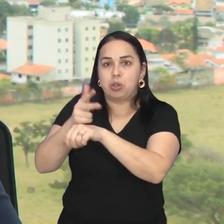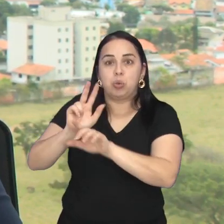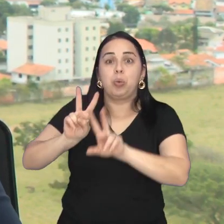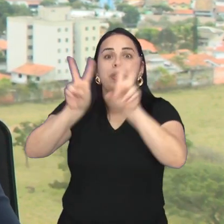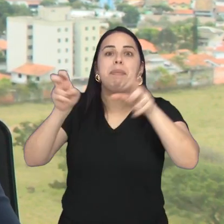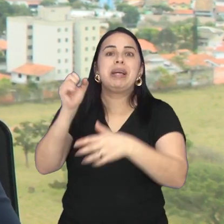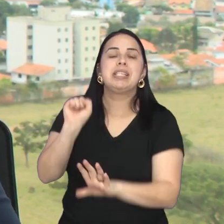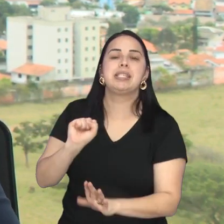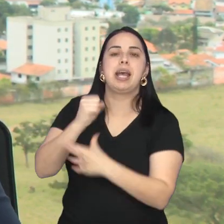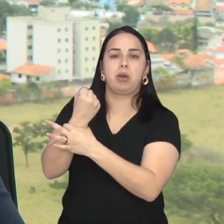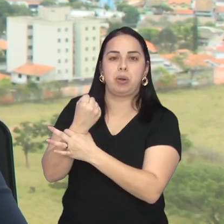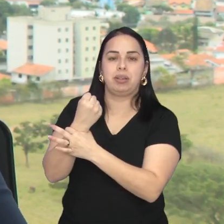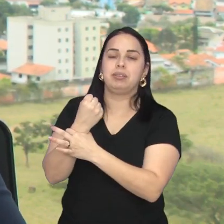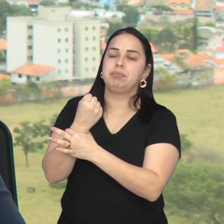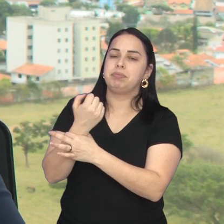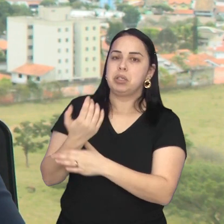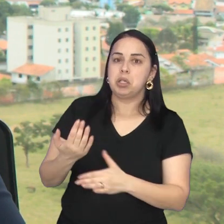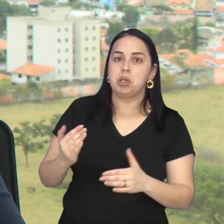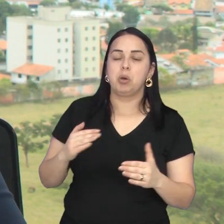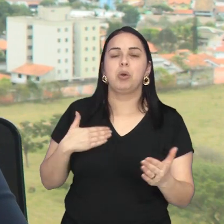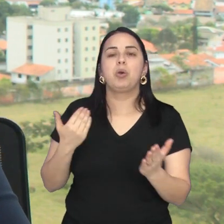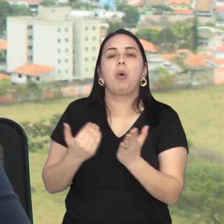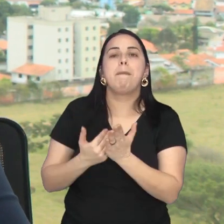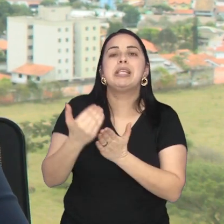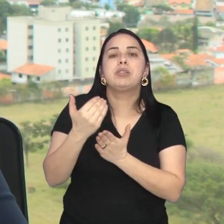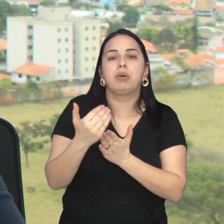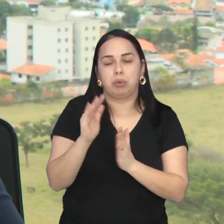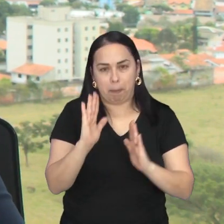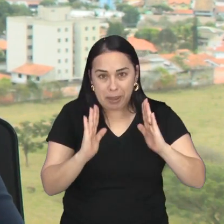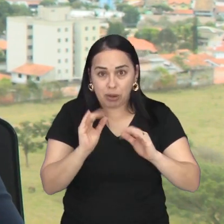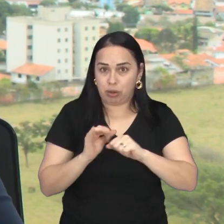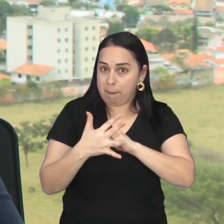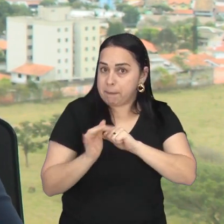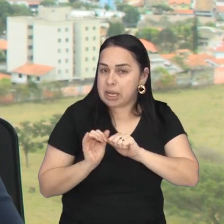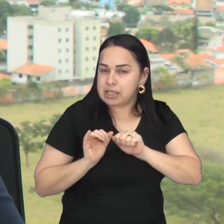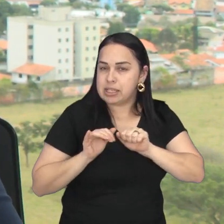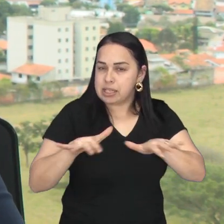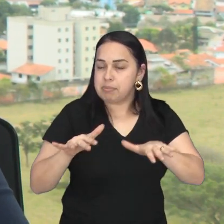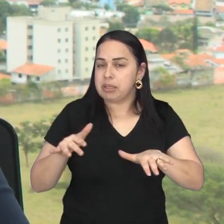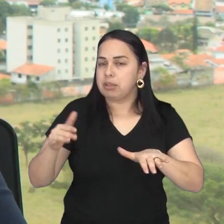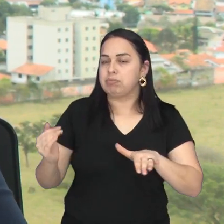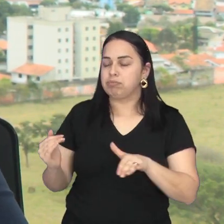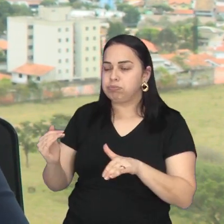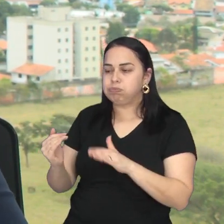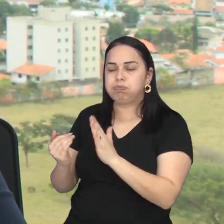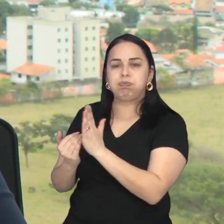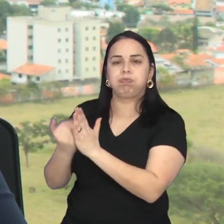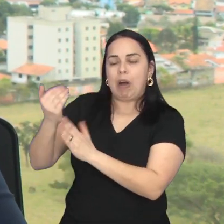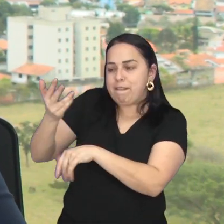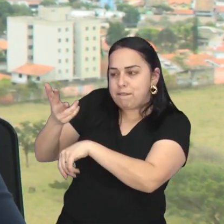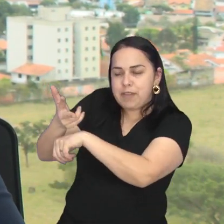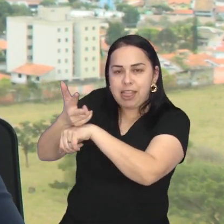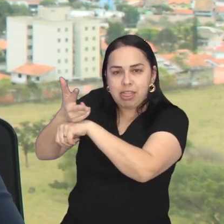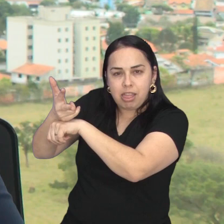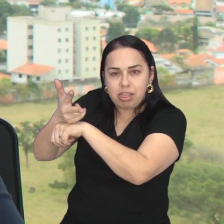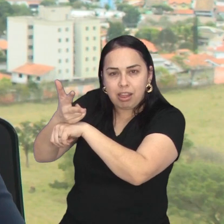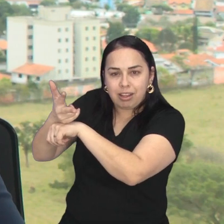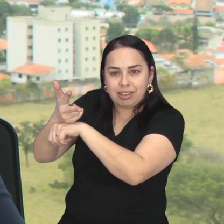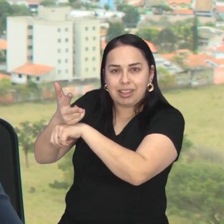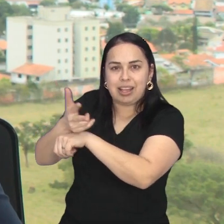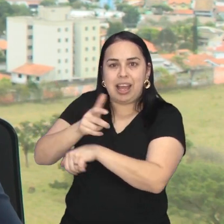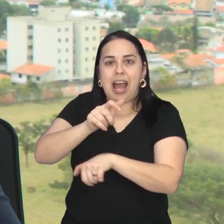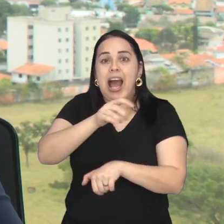de segurança né e o que veio se destacando a partir da pandemia né foi o mercado pet porque